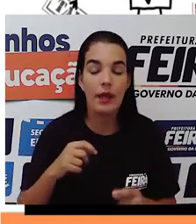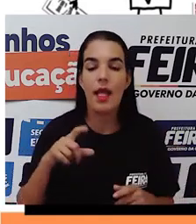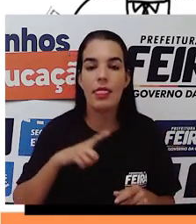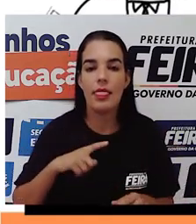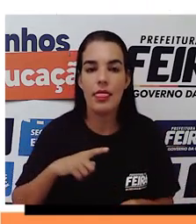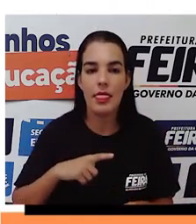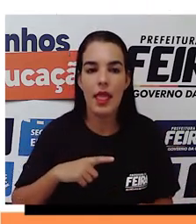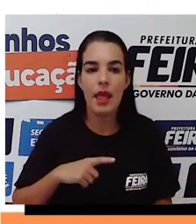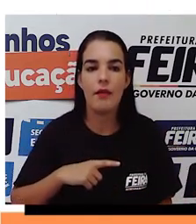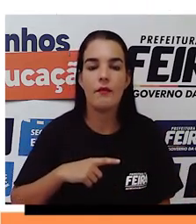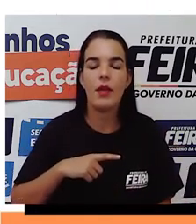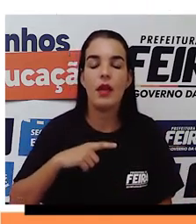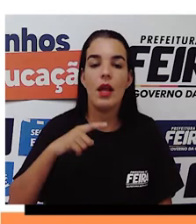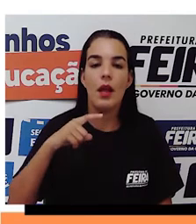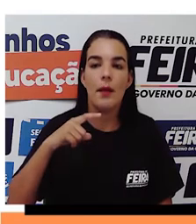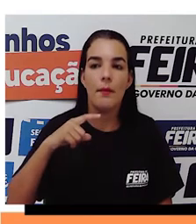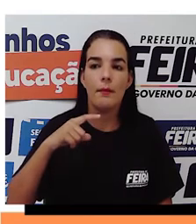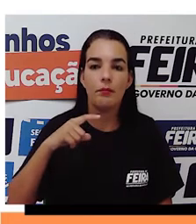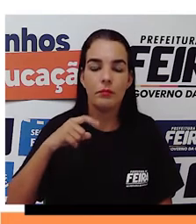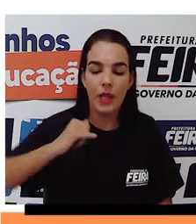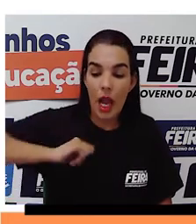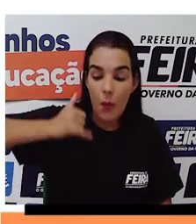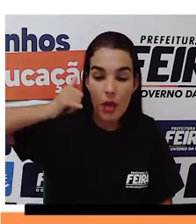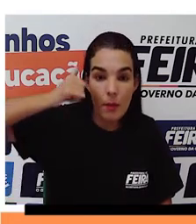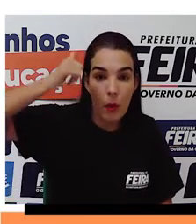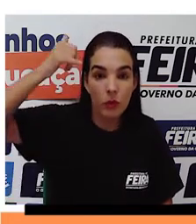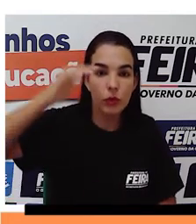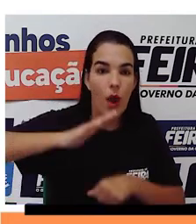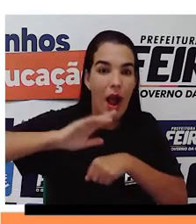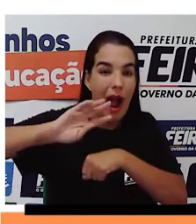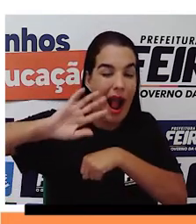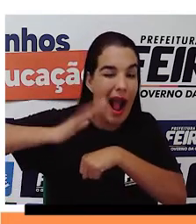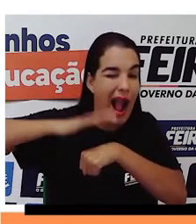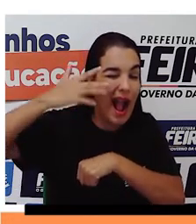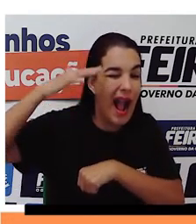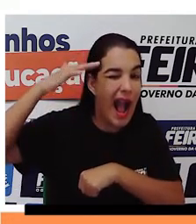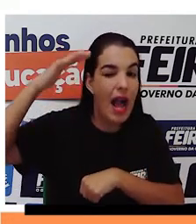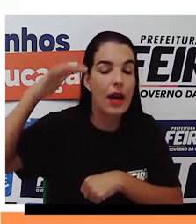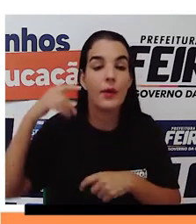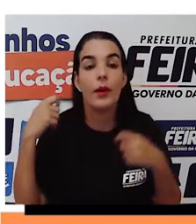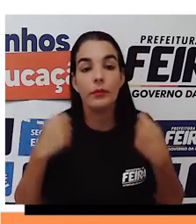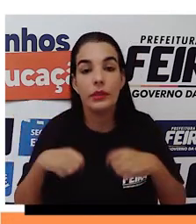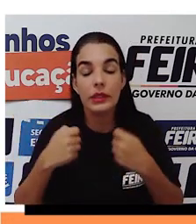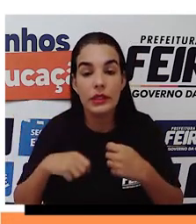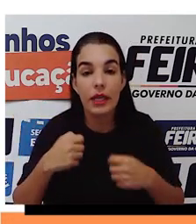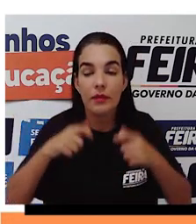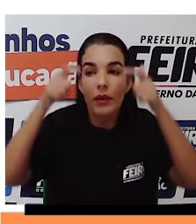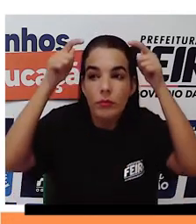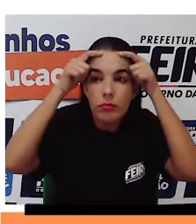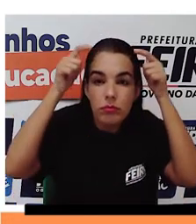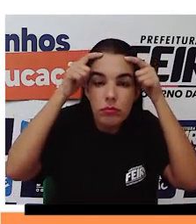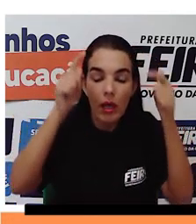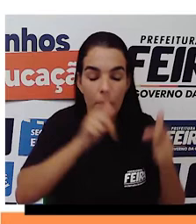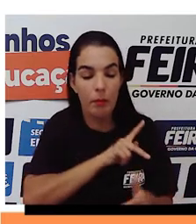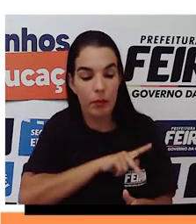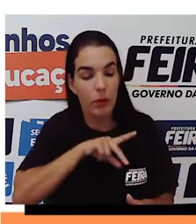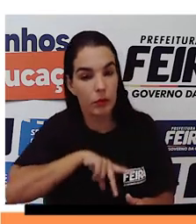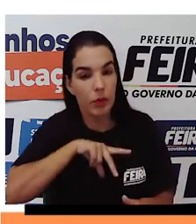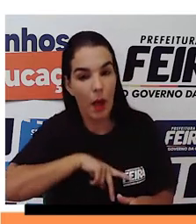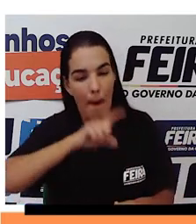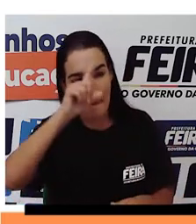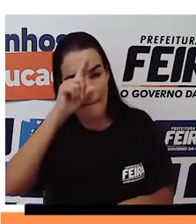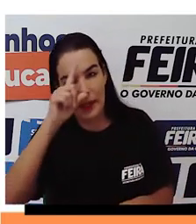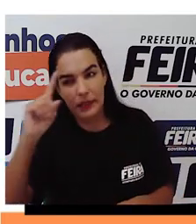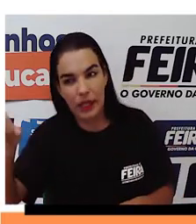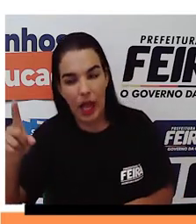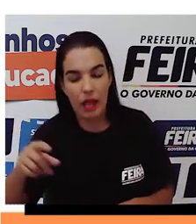instituição da derrama, decreto que autorizava os oficiais a serviço da coroa a invadirem as casas e confiscarem